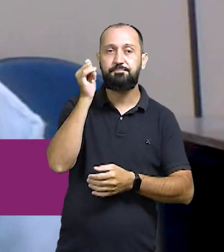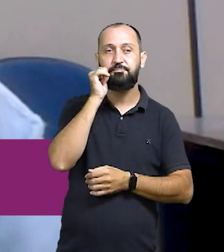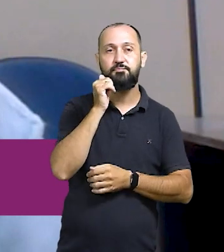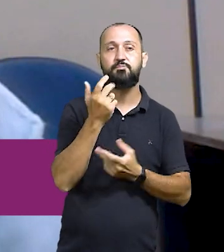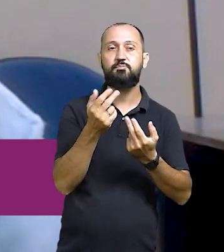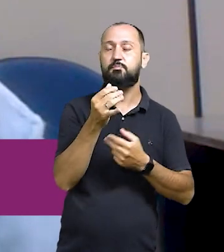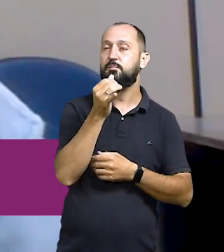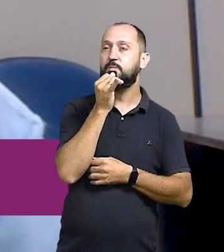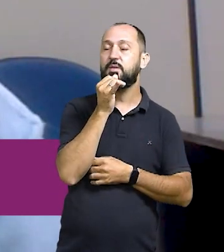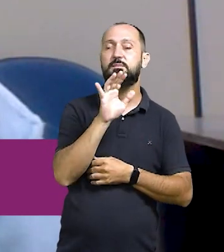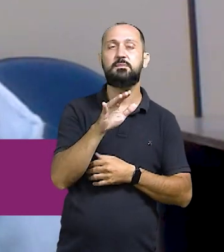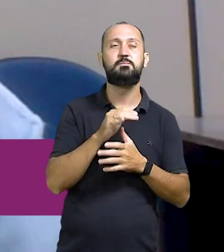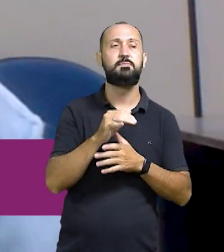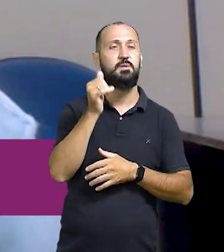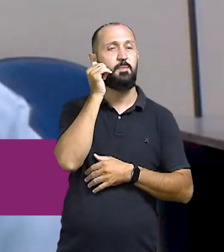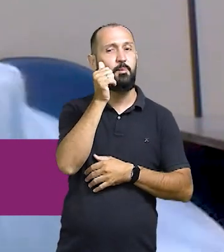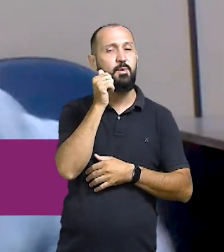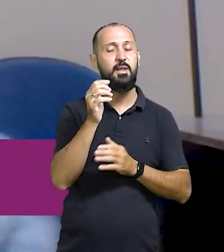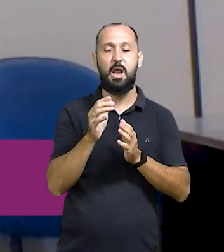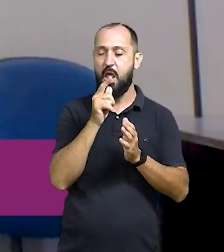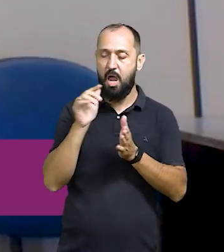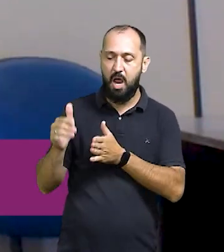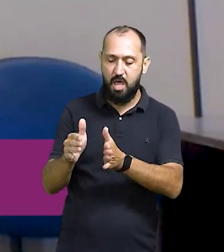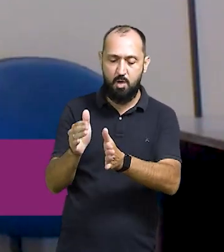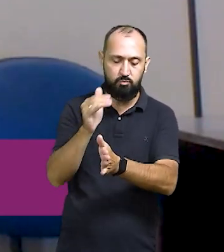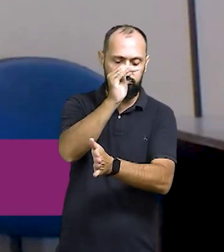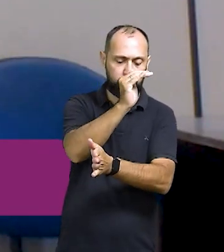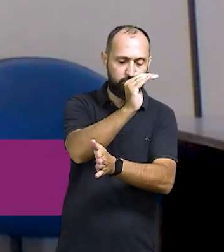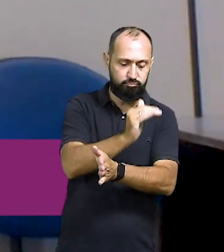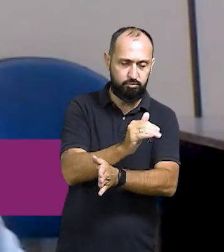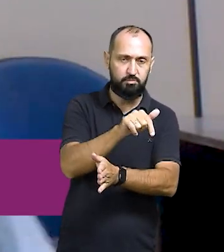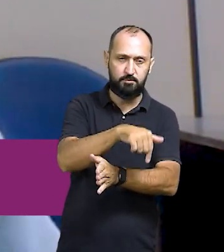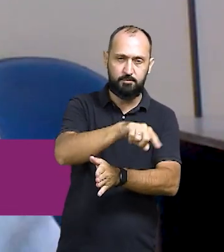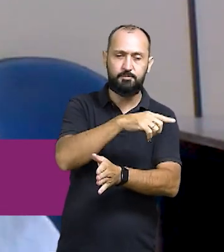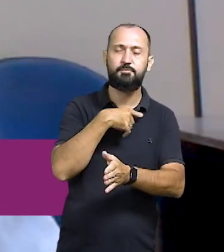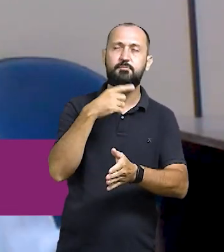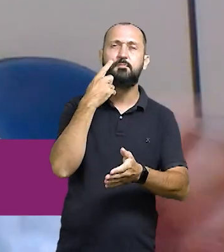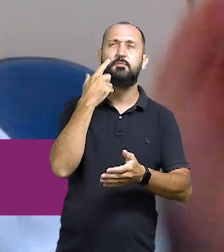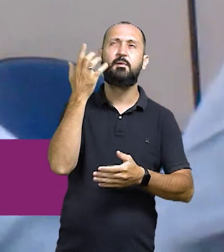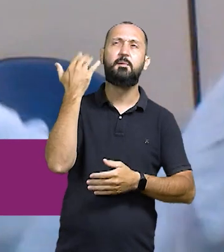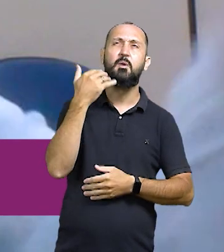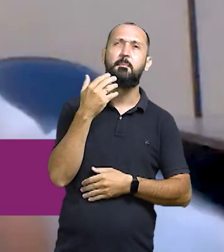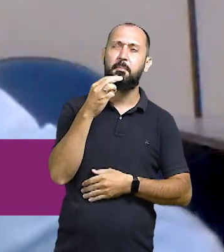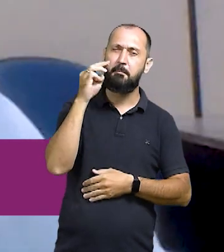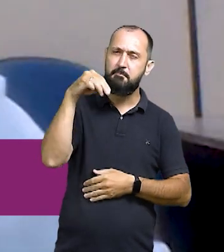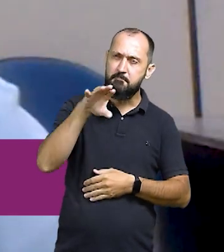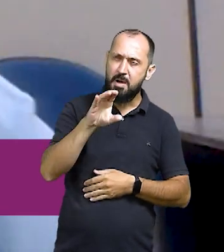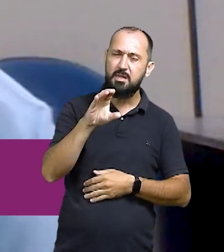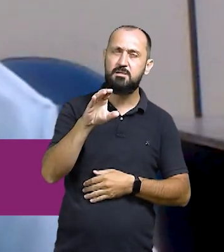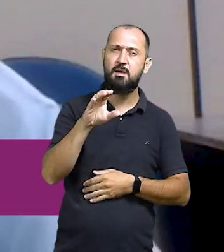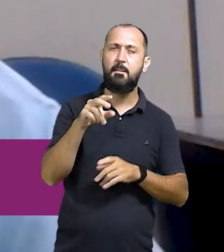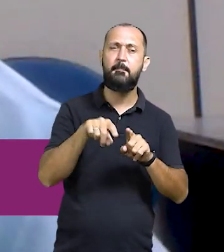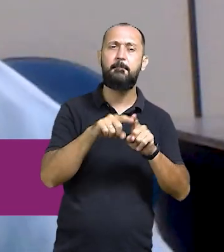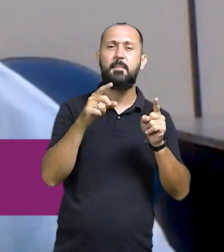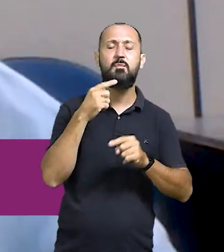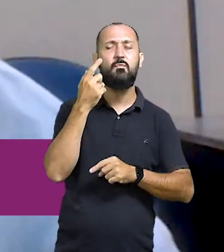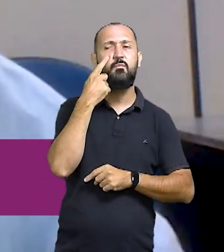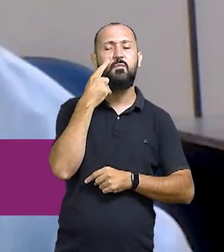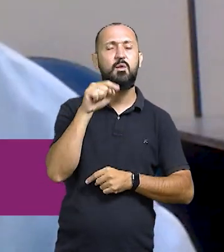diferenças sociais, diferenças étnicas, geracionais, elas não podem representar ou dar margem para as